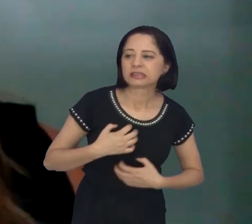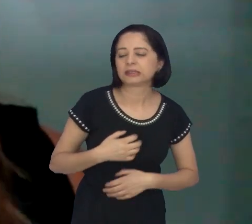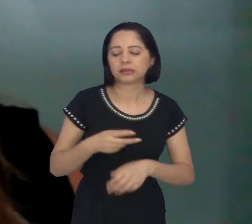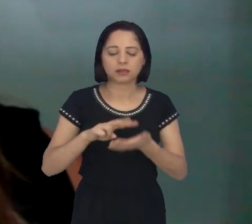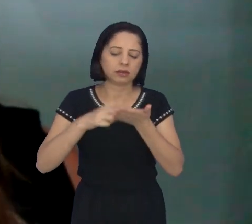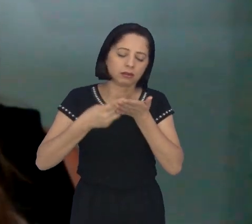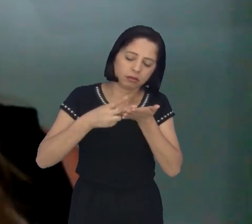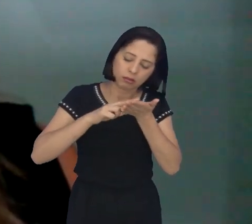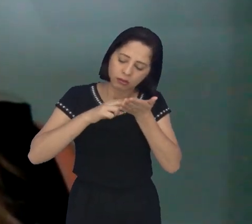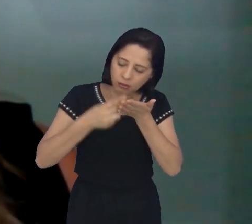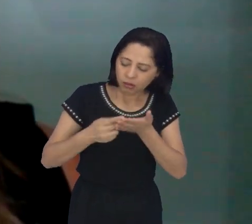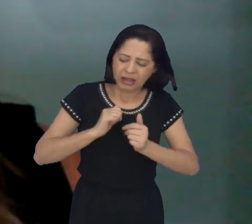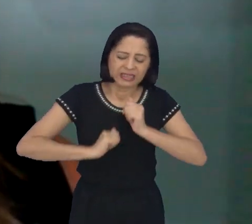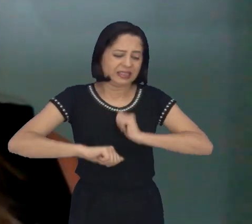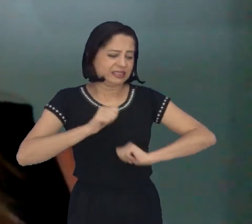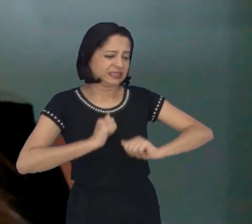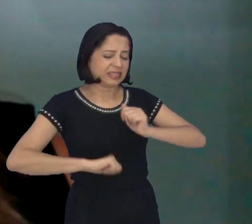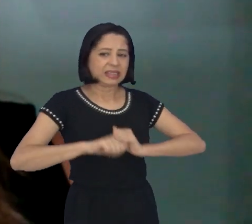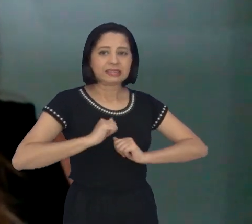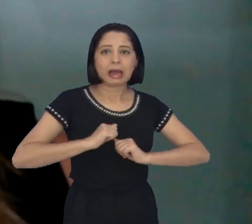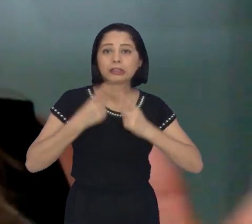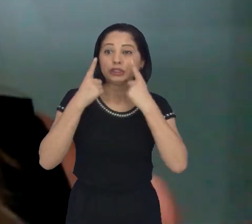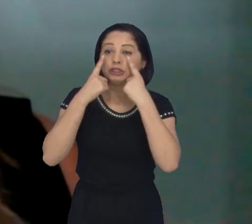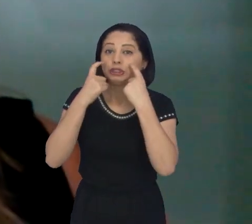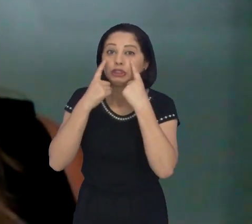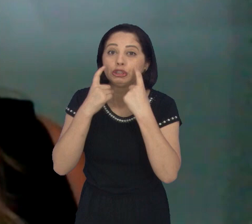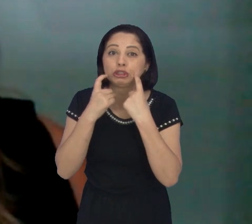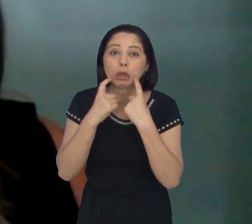a ansiedade, choros, às vezes,